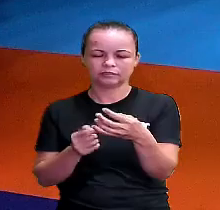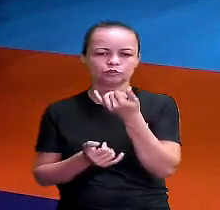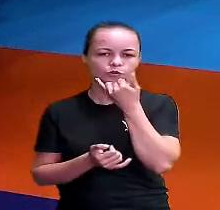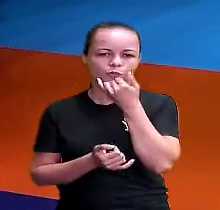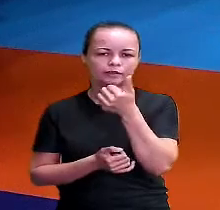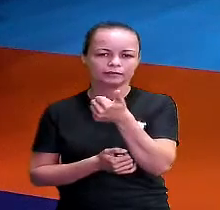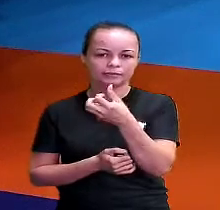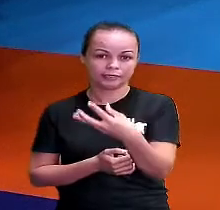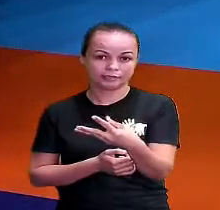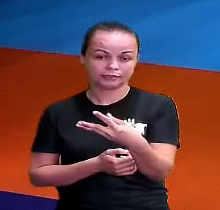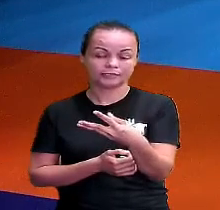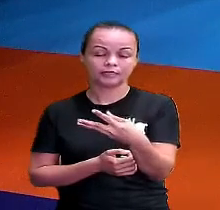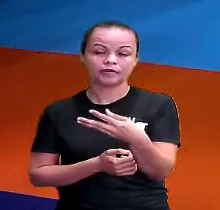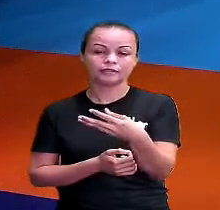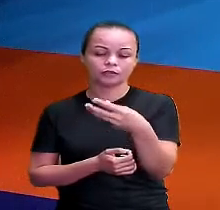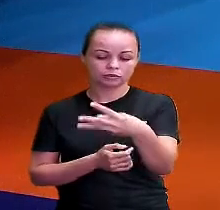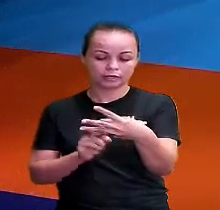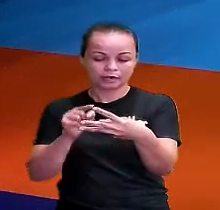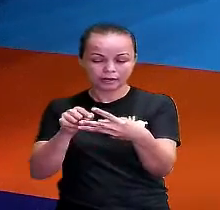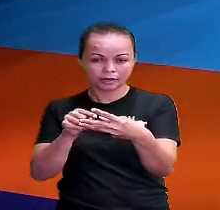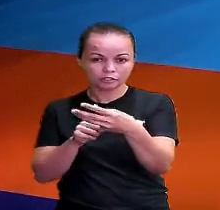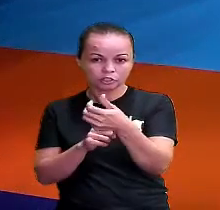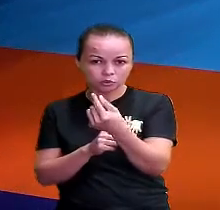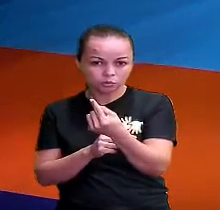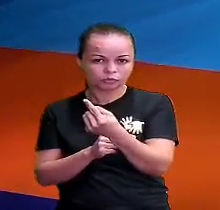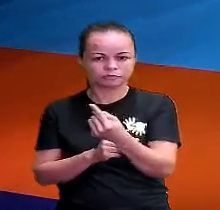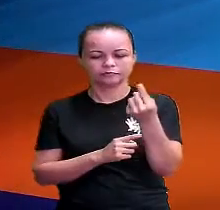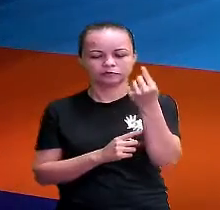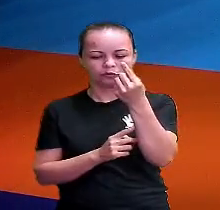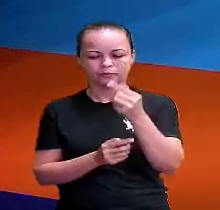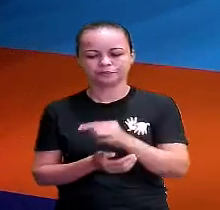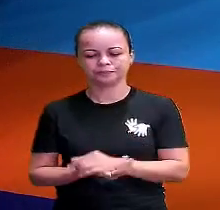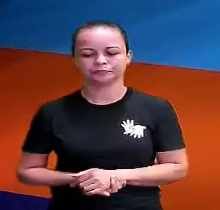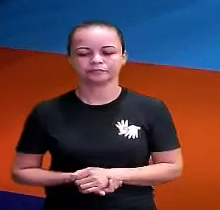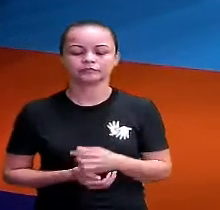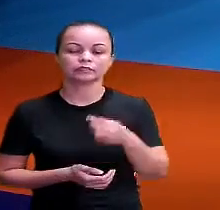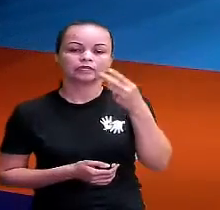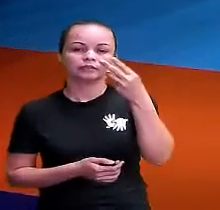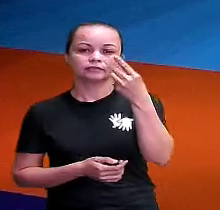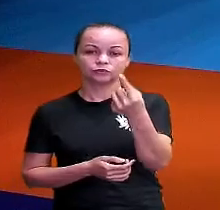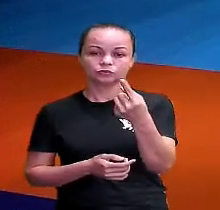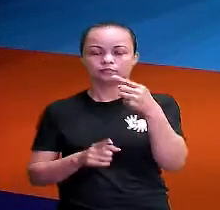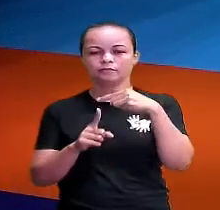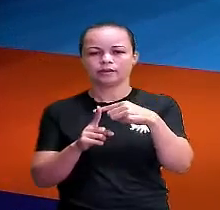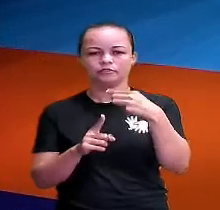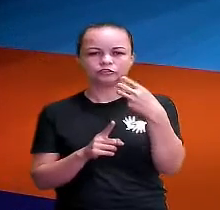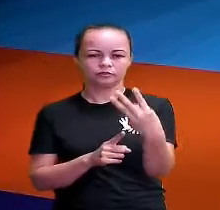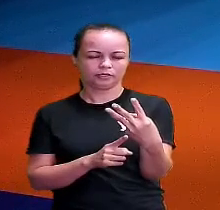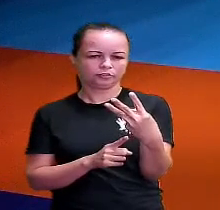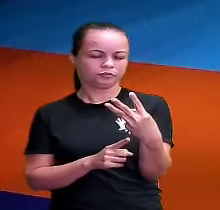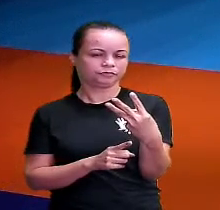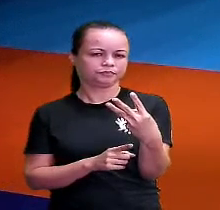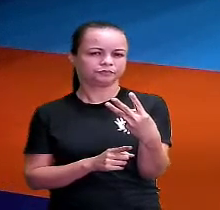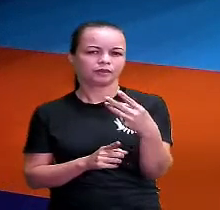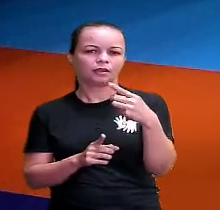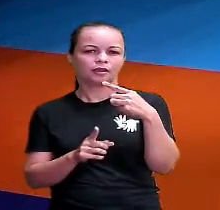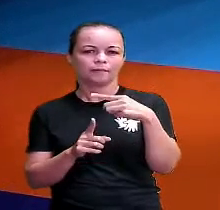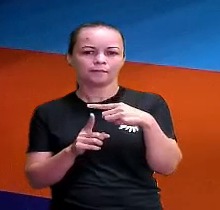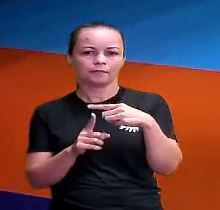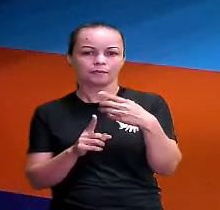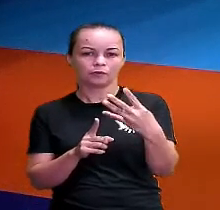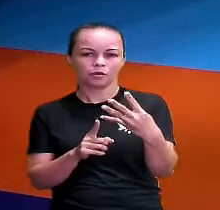boto 3, tá vendo? E subo 1 aqui. E aí vai ficar 1 mais 3,